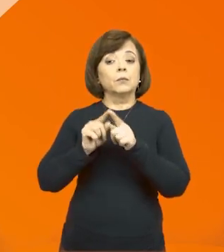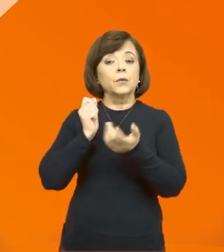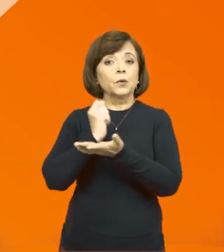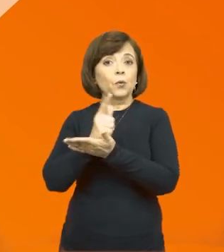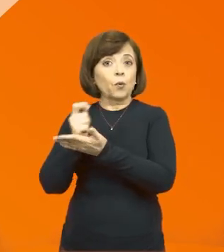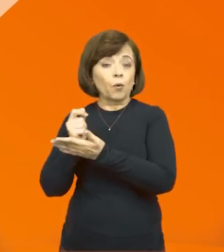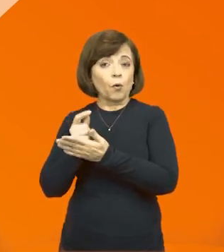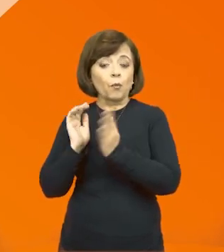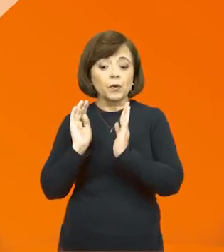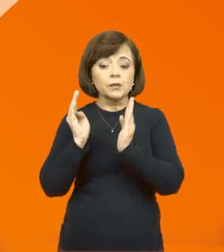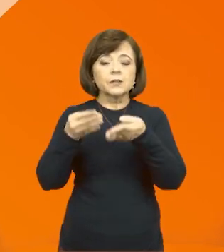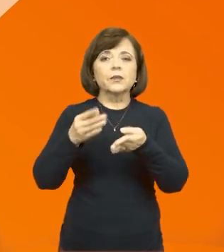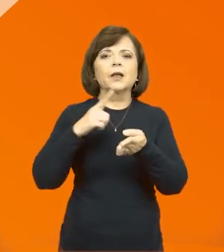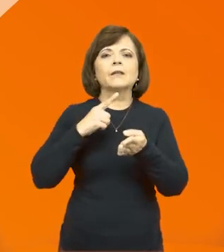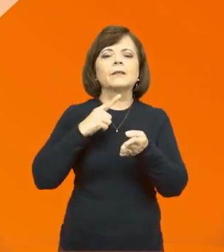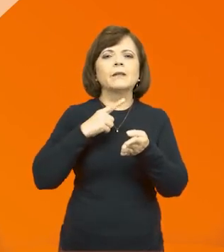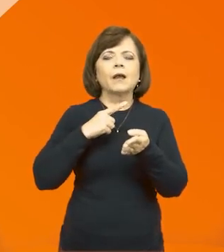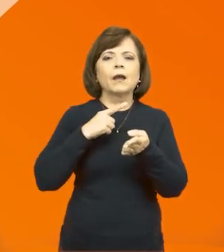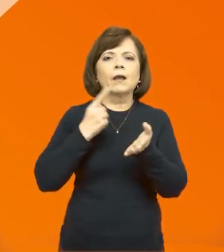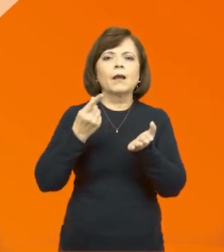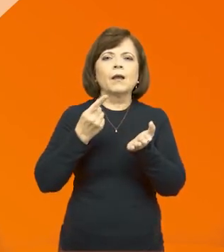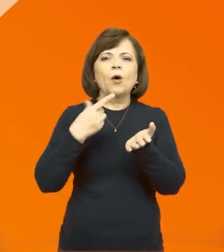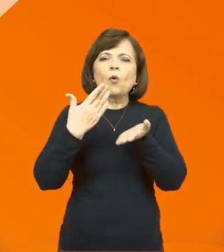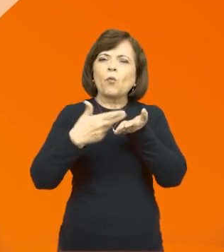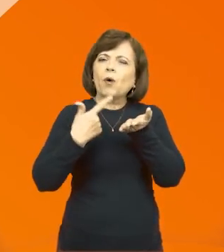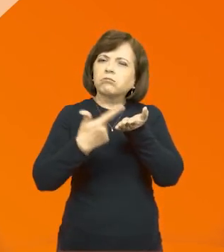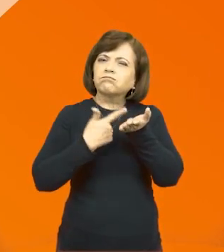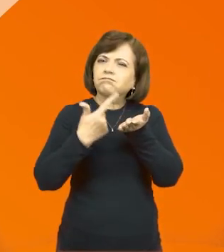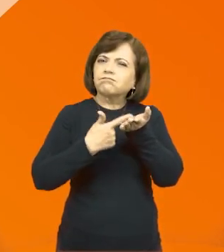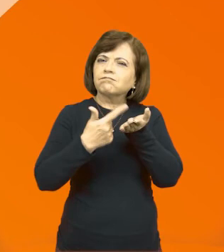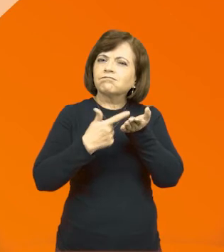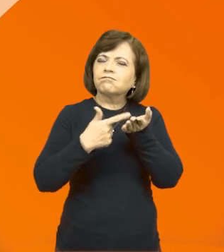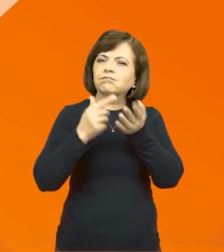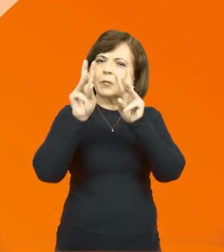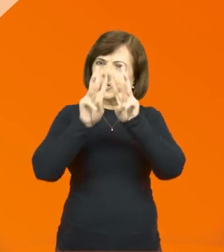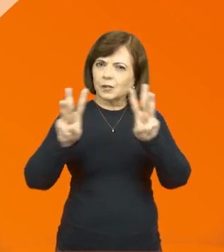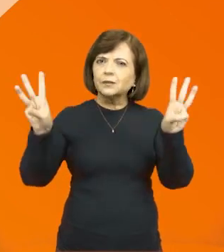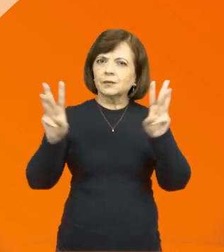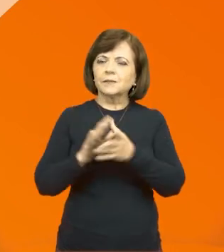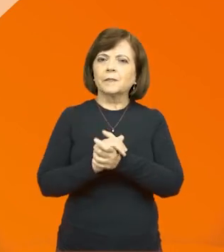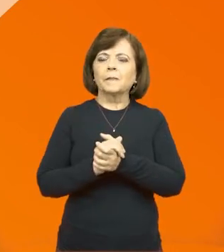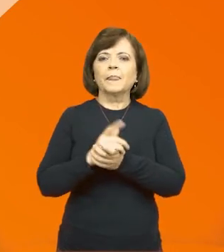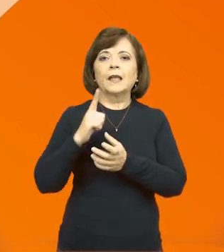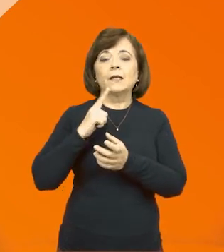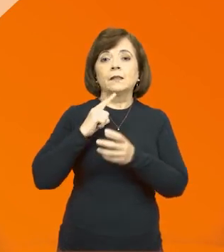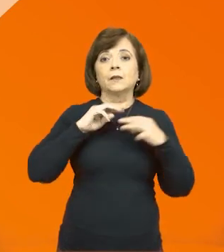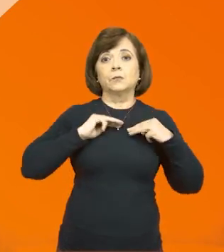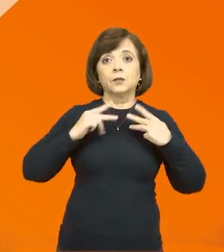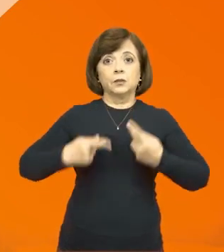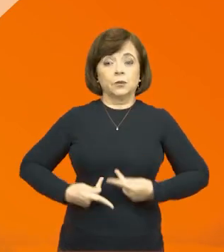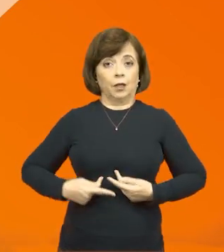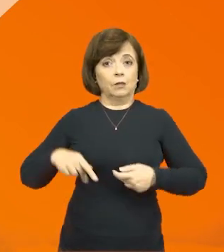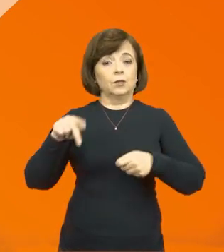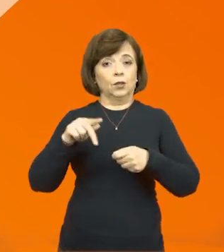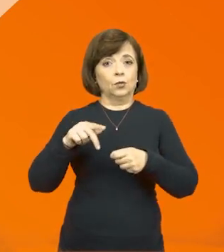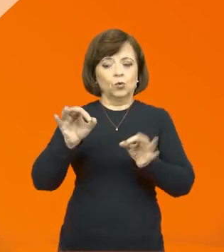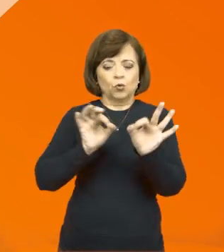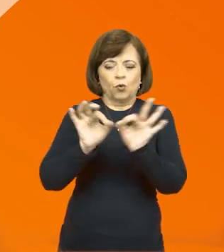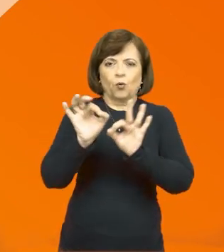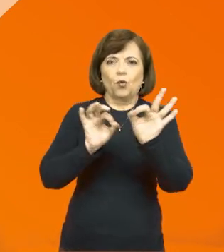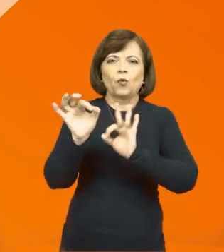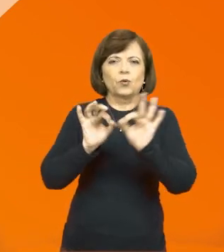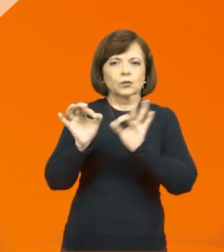compra especificamente, temos também uma cartilha virtual que foi elaborada pelo Ministério Público com o apoio dos